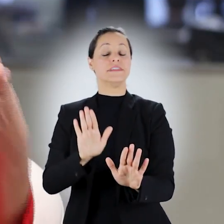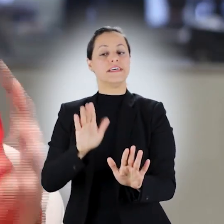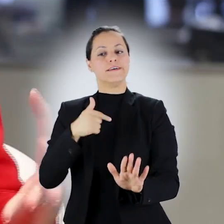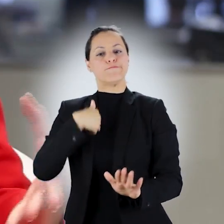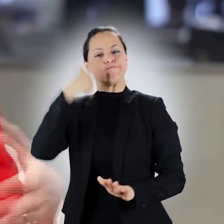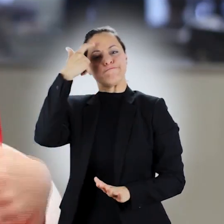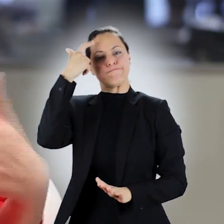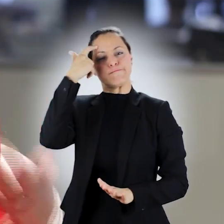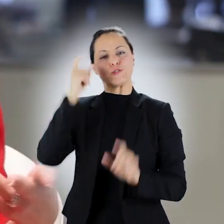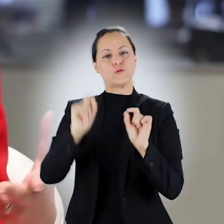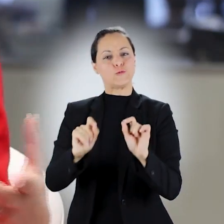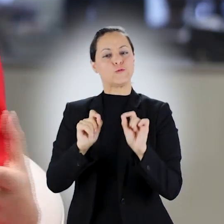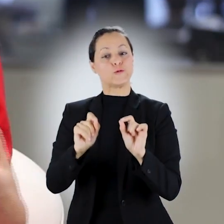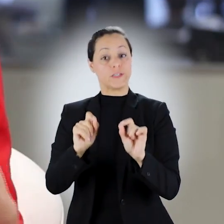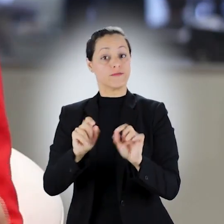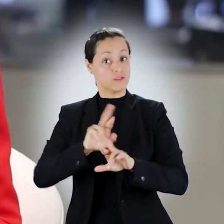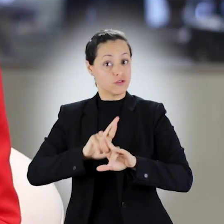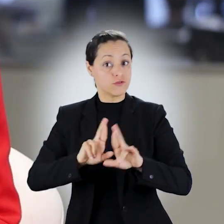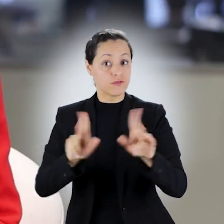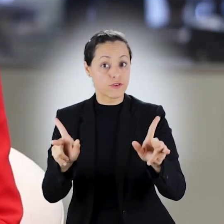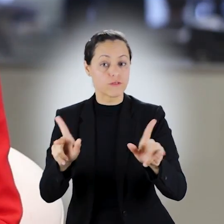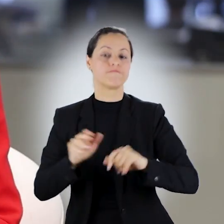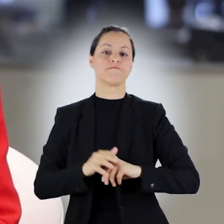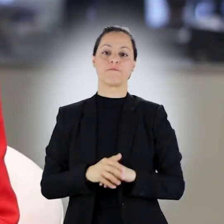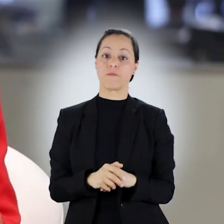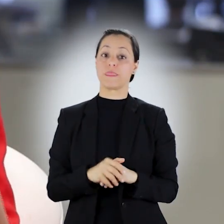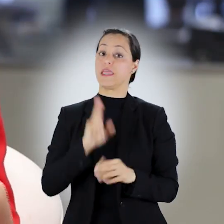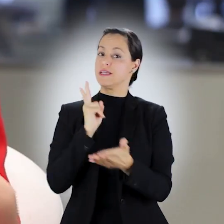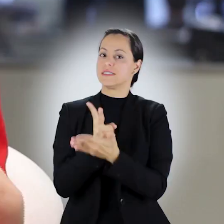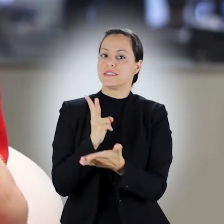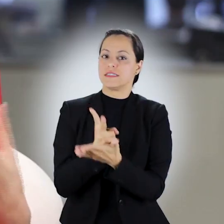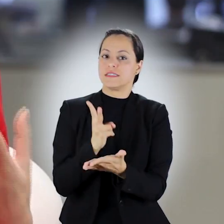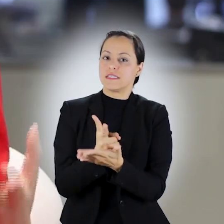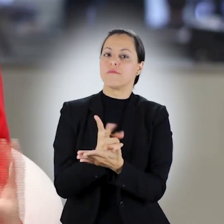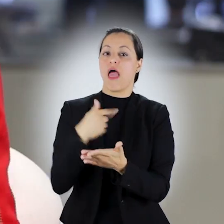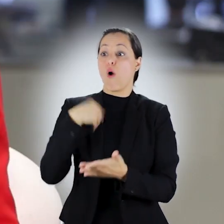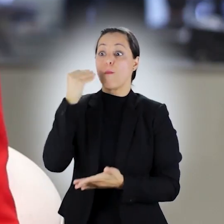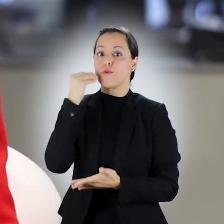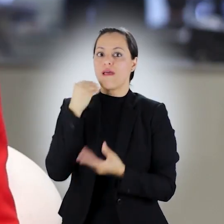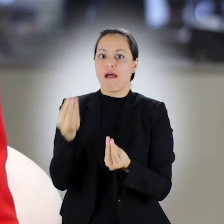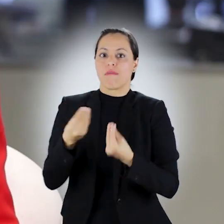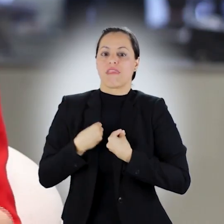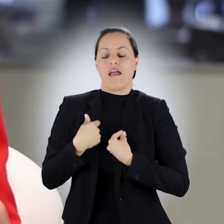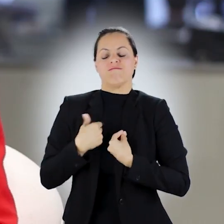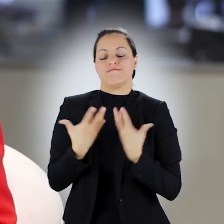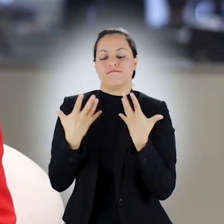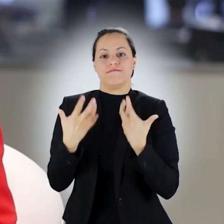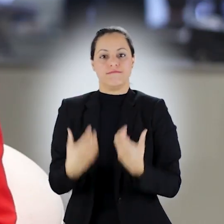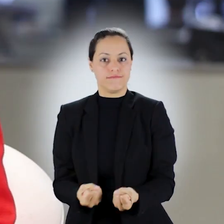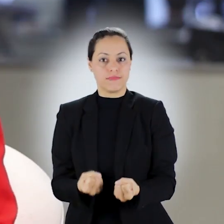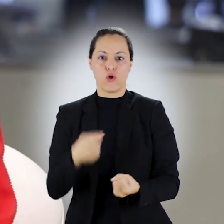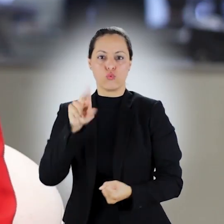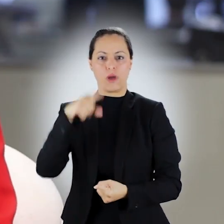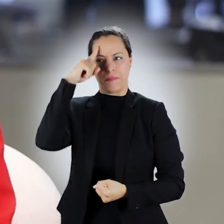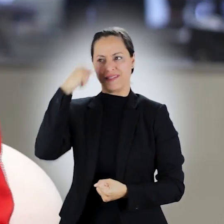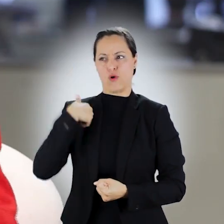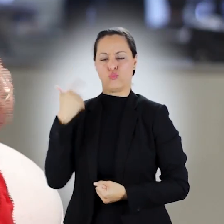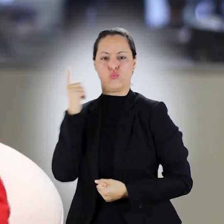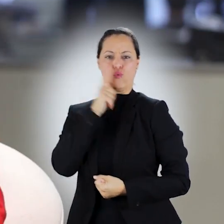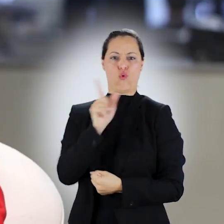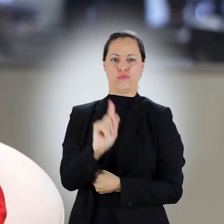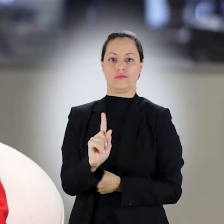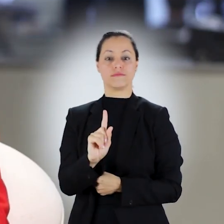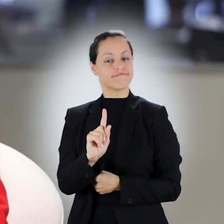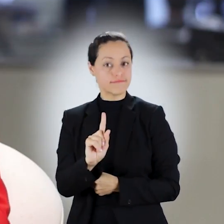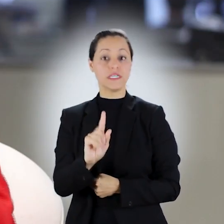ser determinado e tudo mais. E eu não. Então, sempre que tive alguma oportunidade, eu abracei, nunca duvidei. Quando alguém